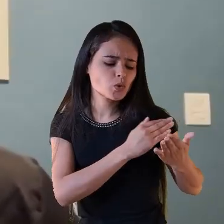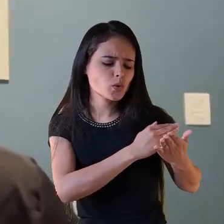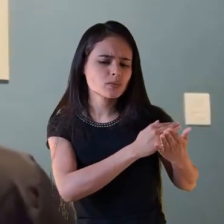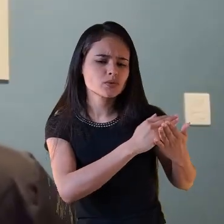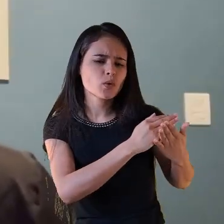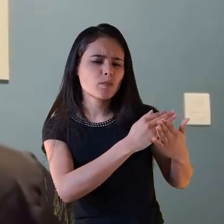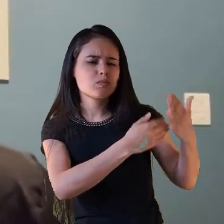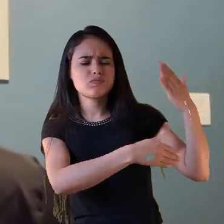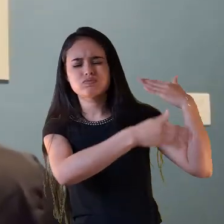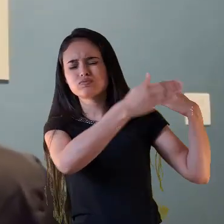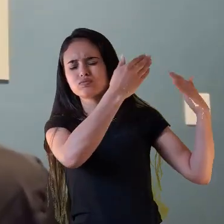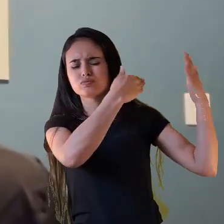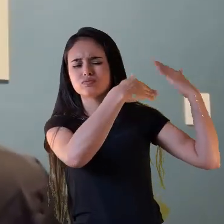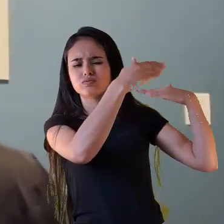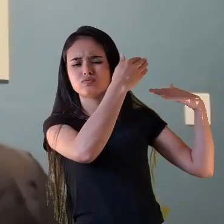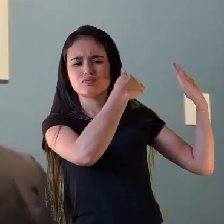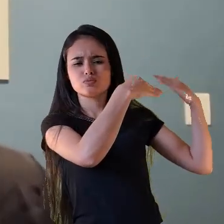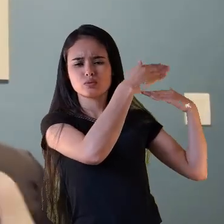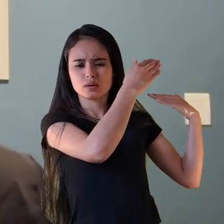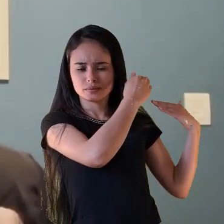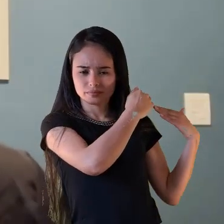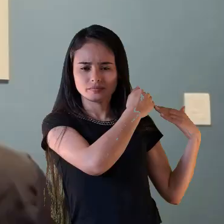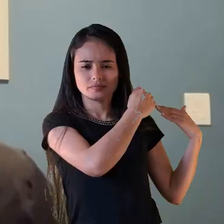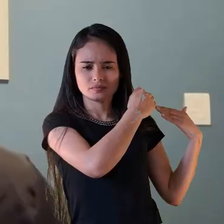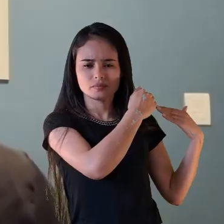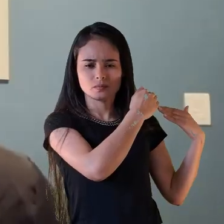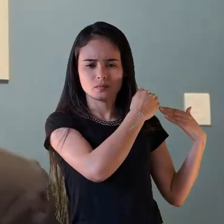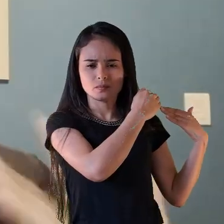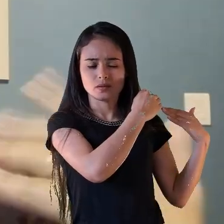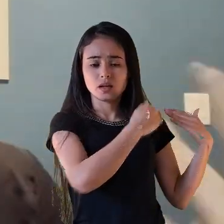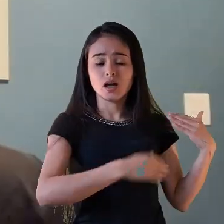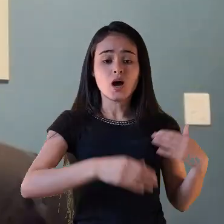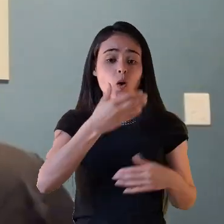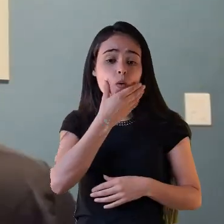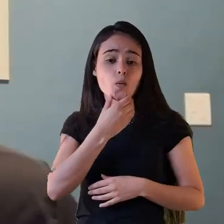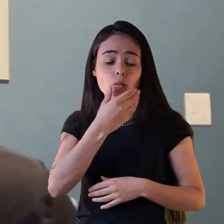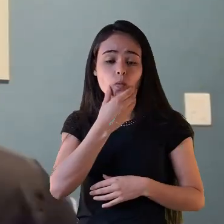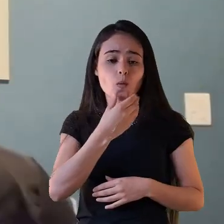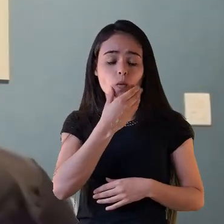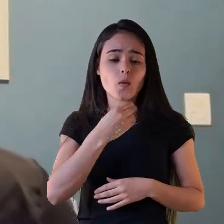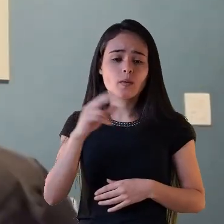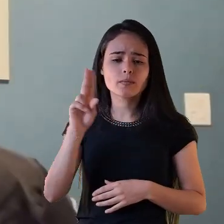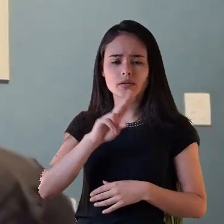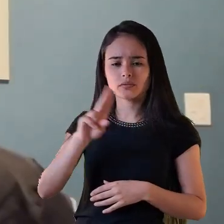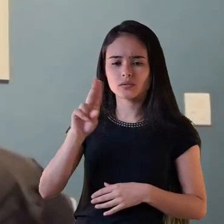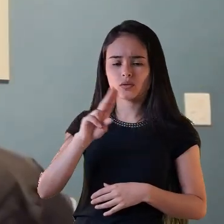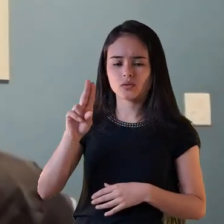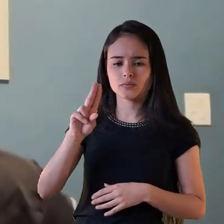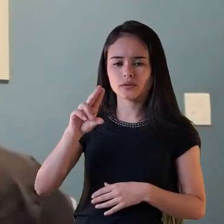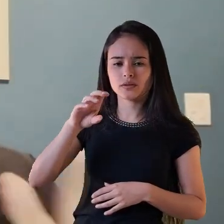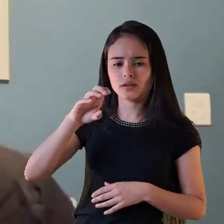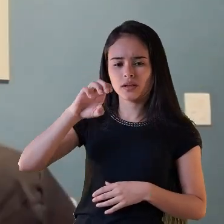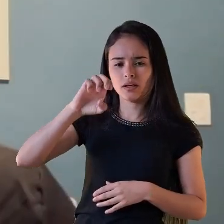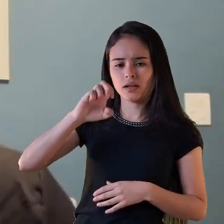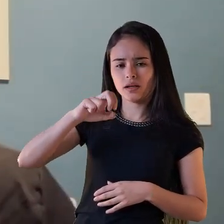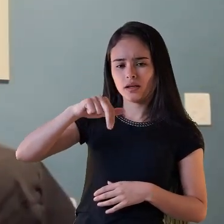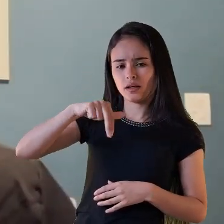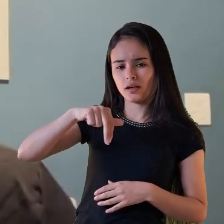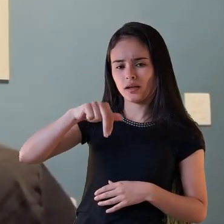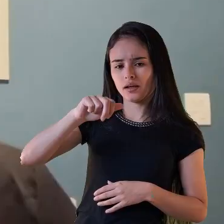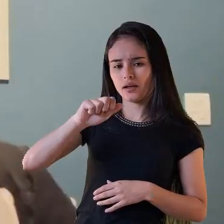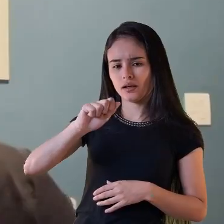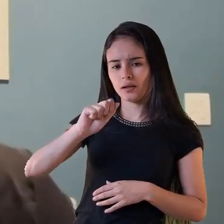é um intelectual negro, considerado o primeiro intelectual brasileiro, negro ou branco, a considerar